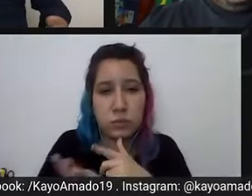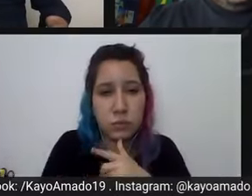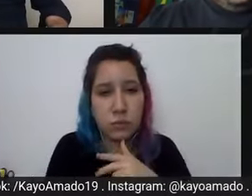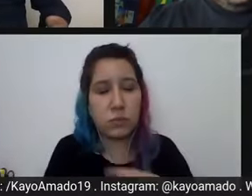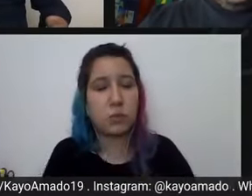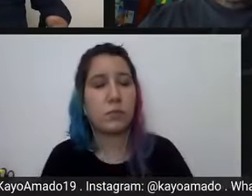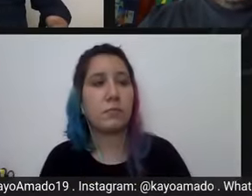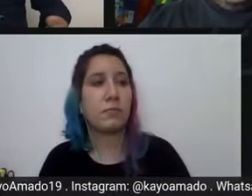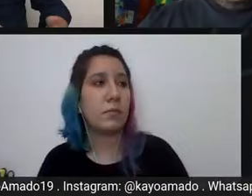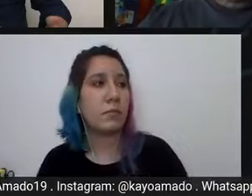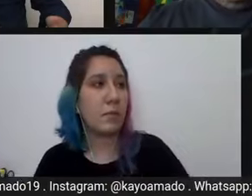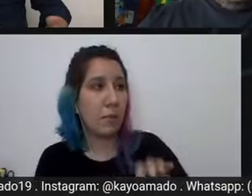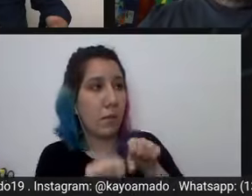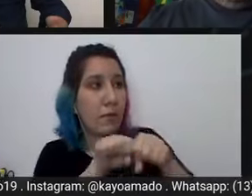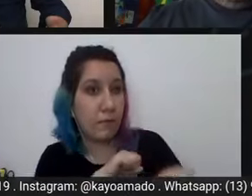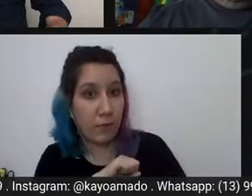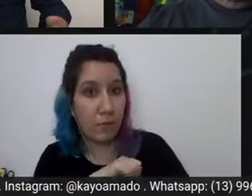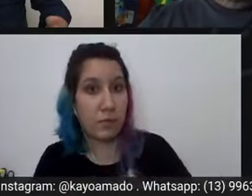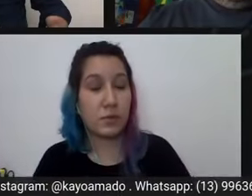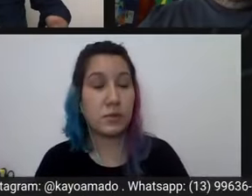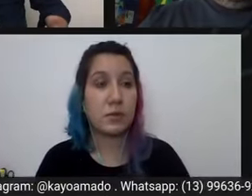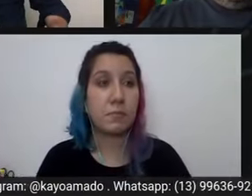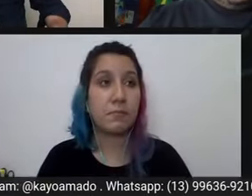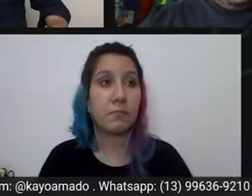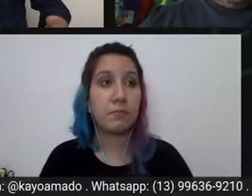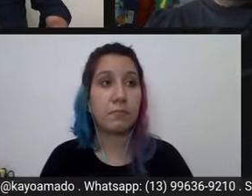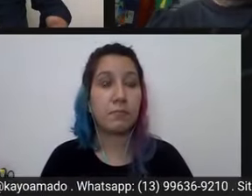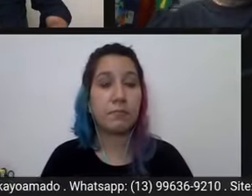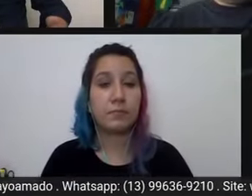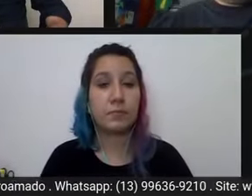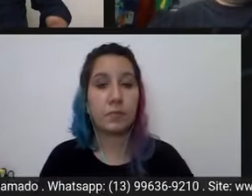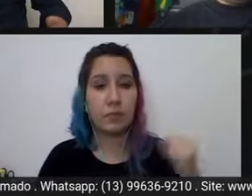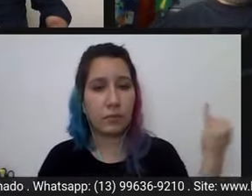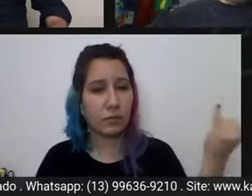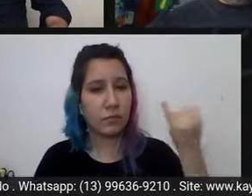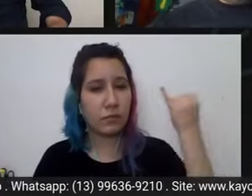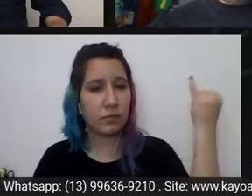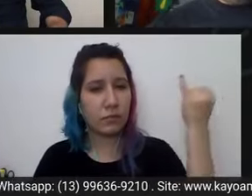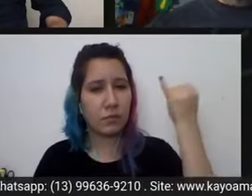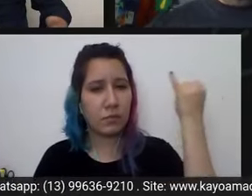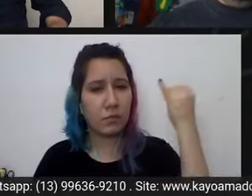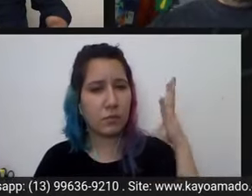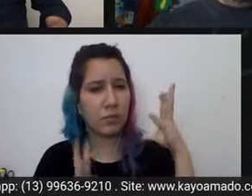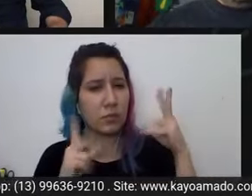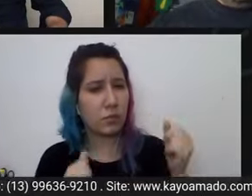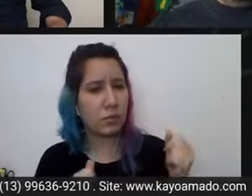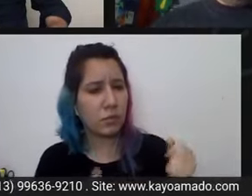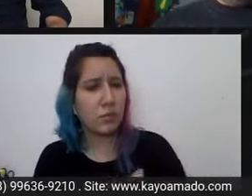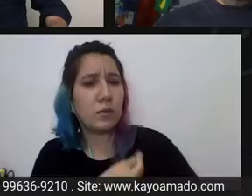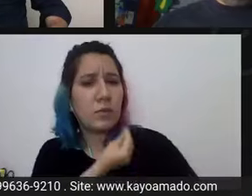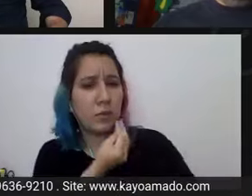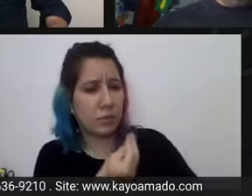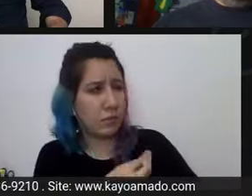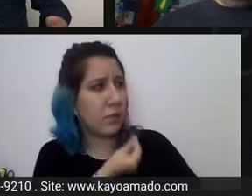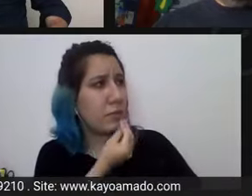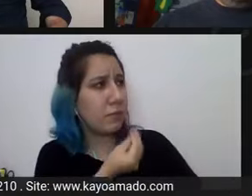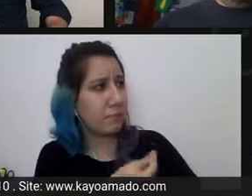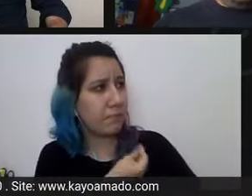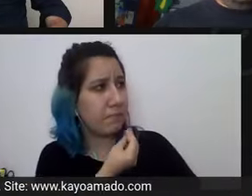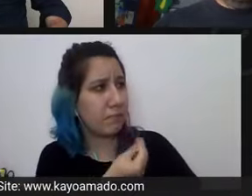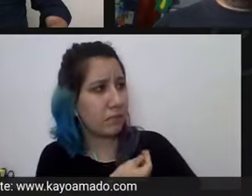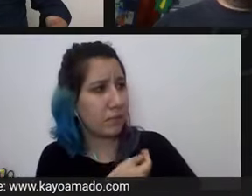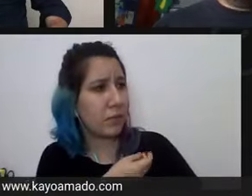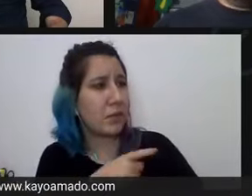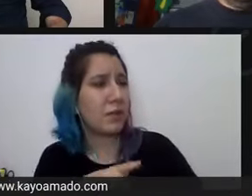acadêmica, né? Mas eu acho que é importante toda essa questão e a vivência, né? Então, assim, há 20 anos eu